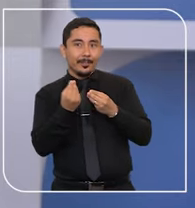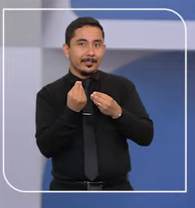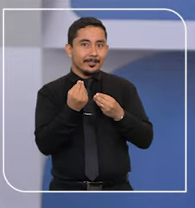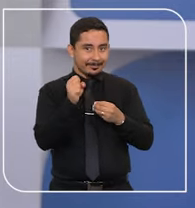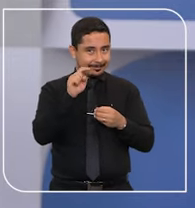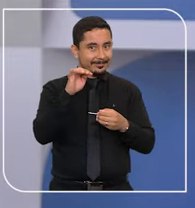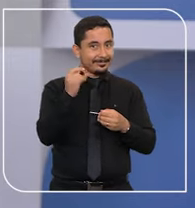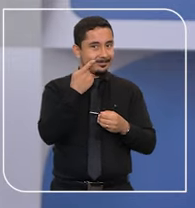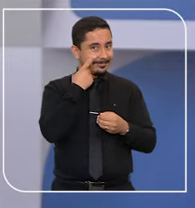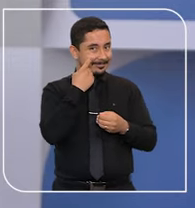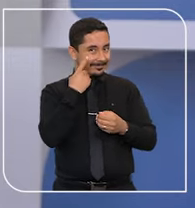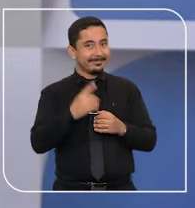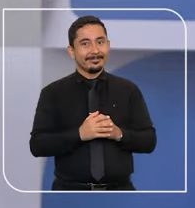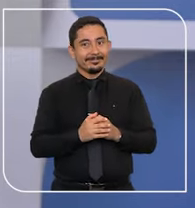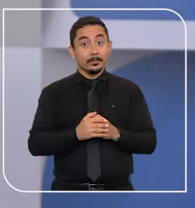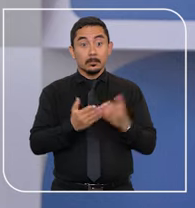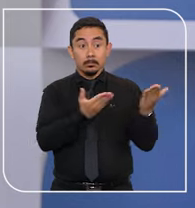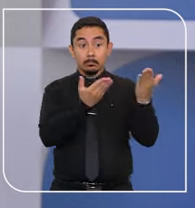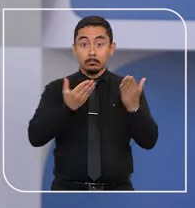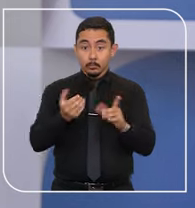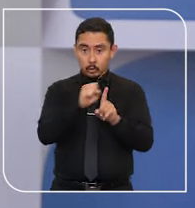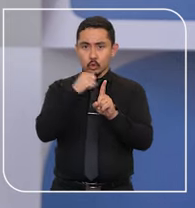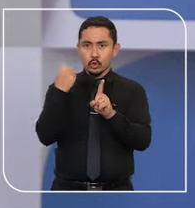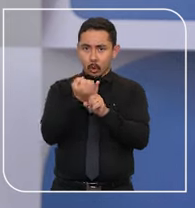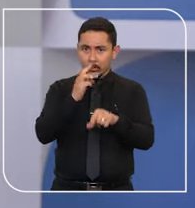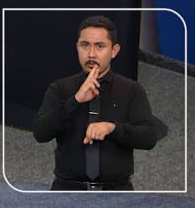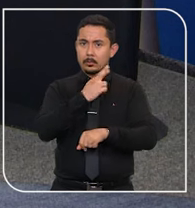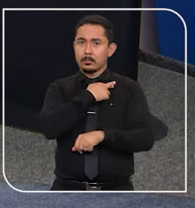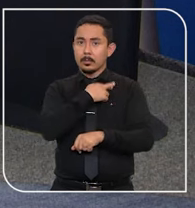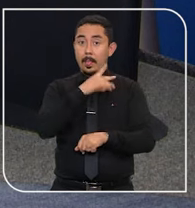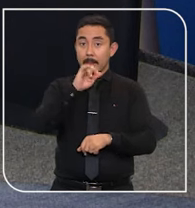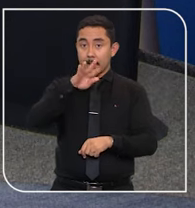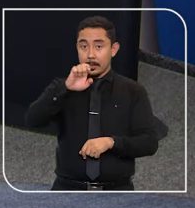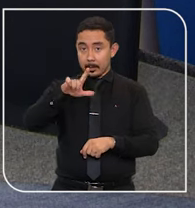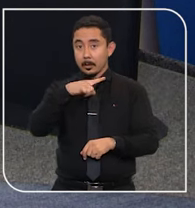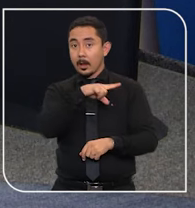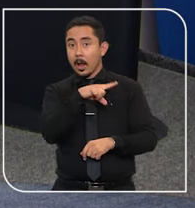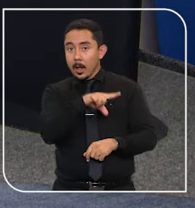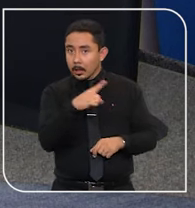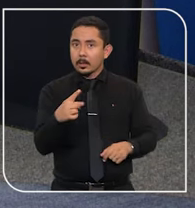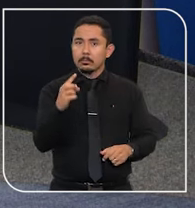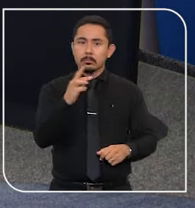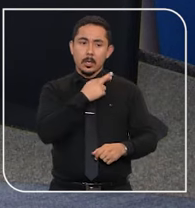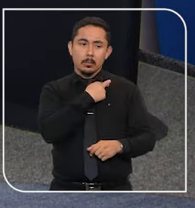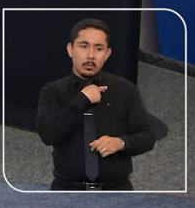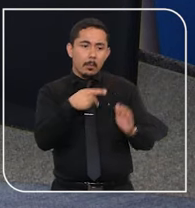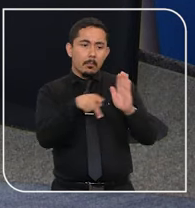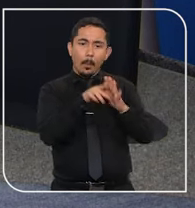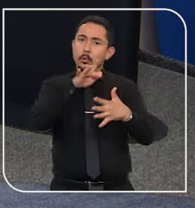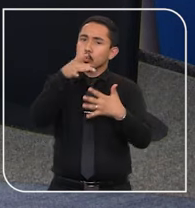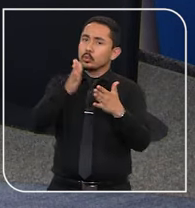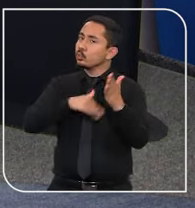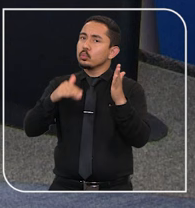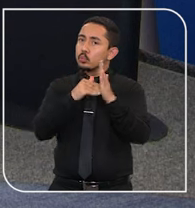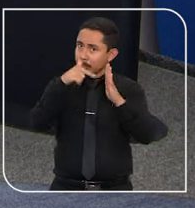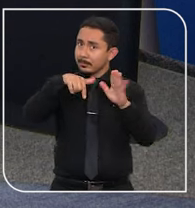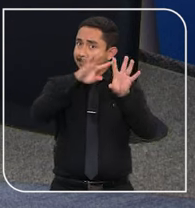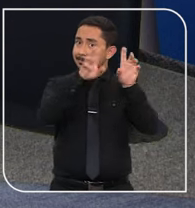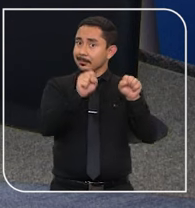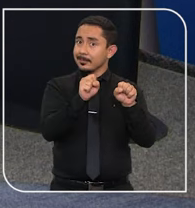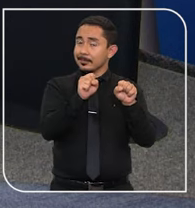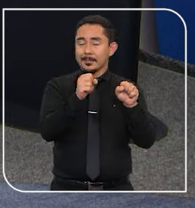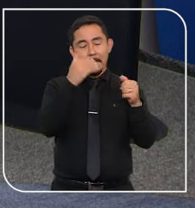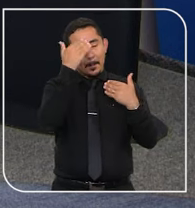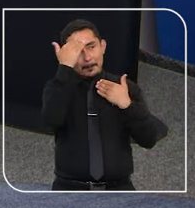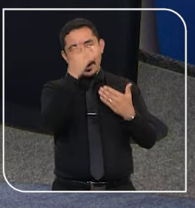instagram a gente recebe agora a participação da social mídia Dani Galvão que faz parte da equipe de redes sociais do